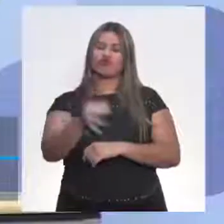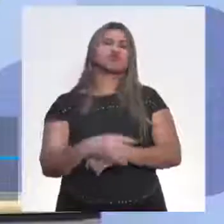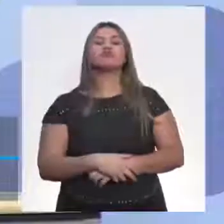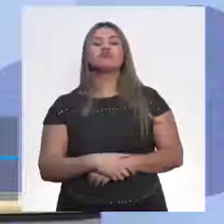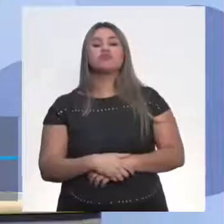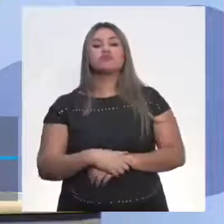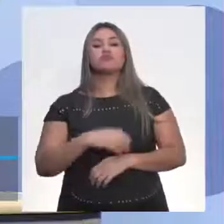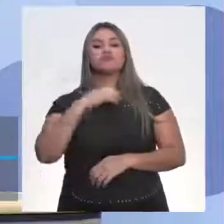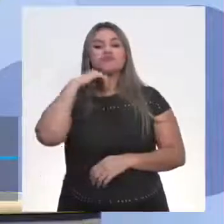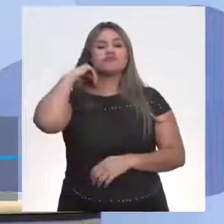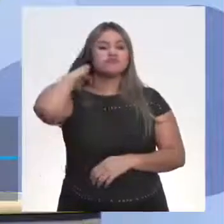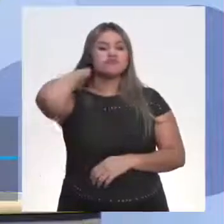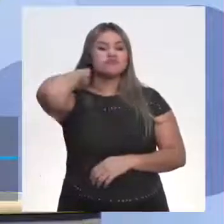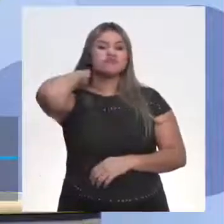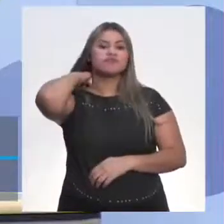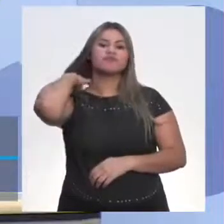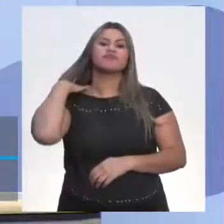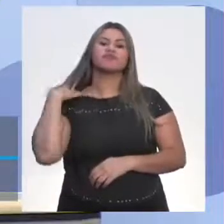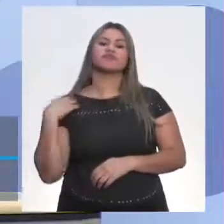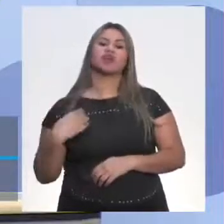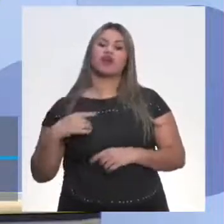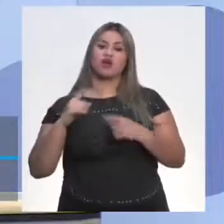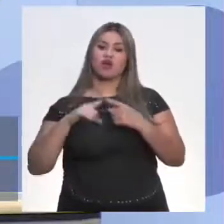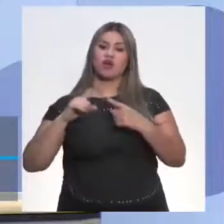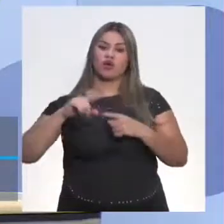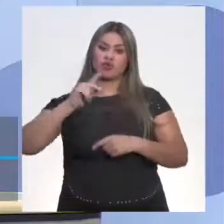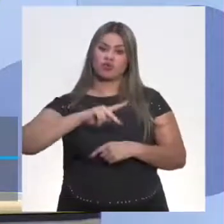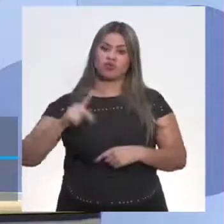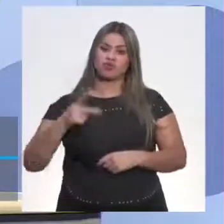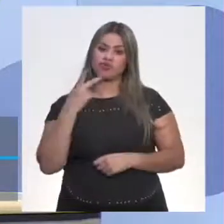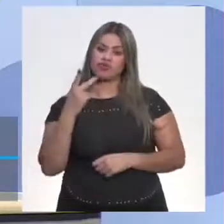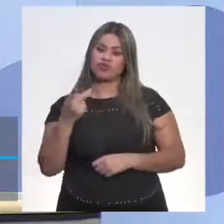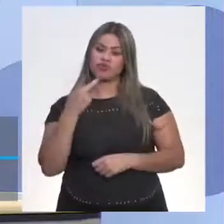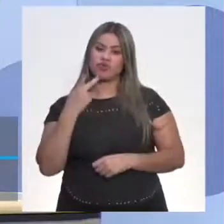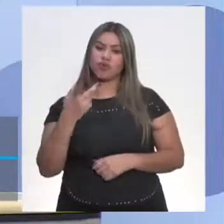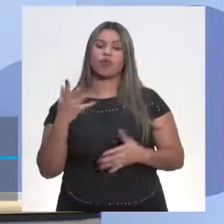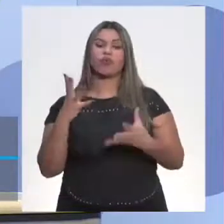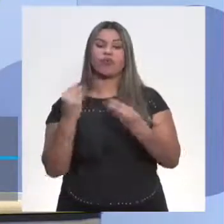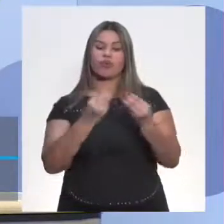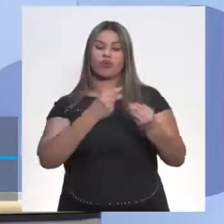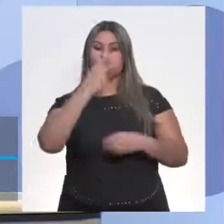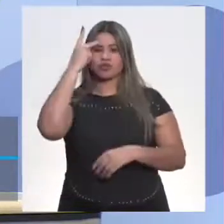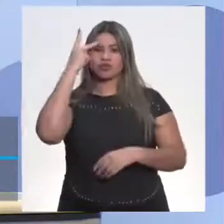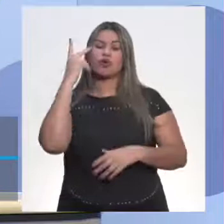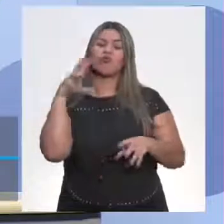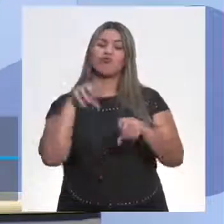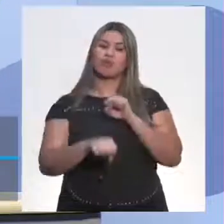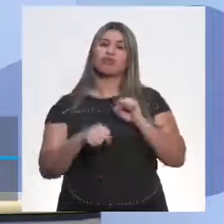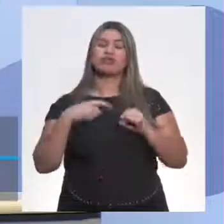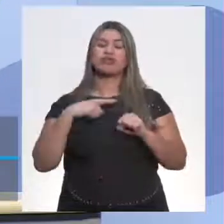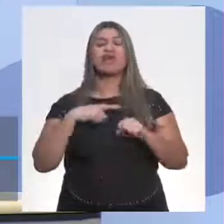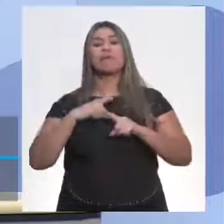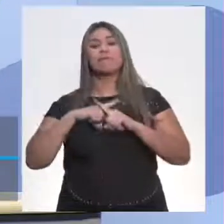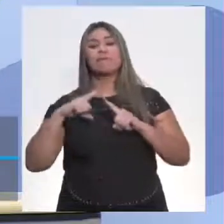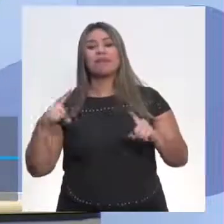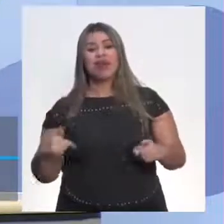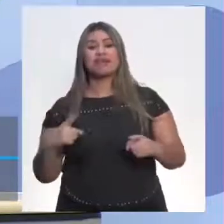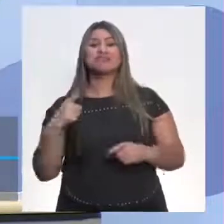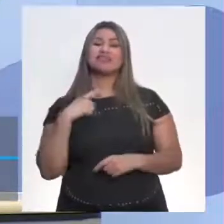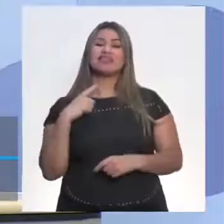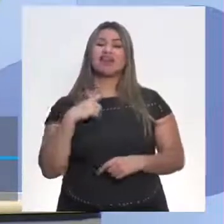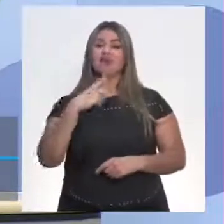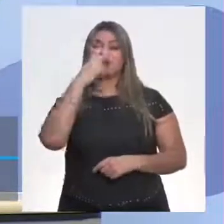teve um comentário de um aluno bem legal eles o do professor que ele falou no Brasil tem pessoas formadas mas muitos analfabetos políticos na que